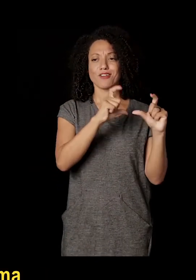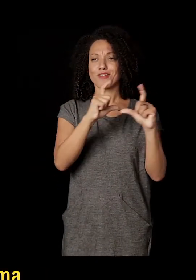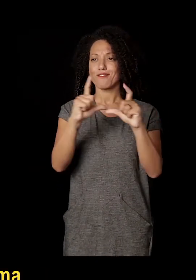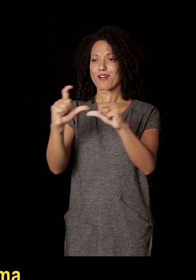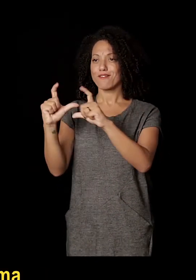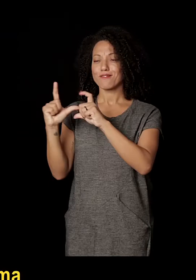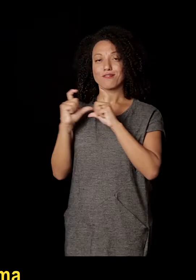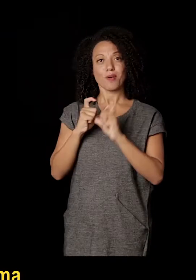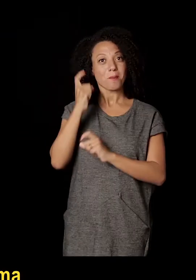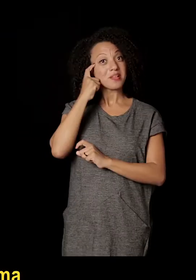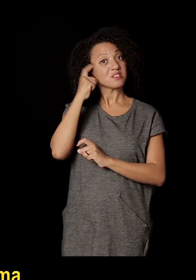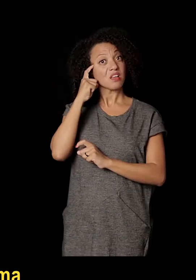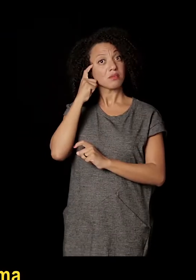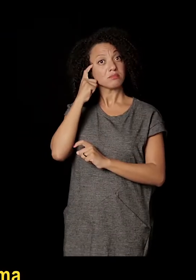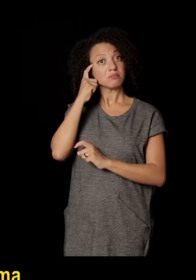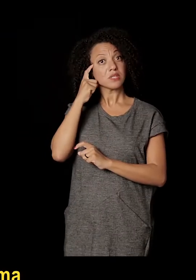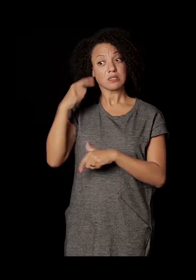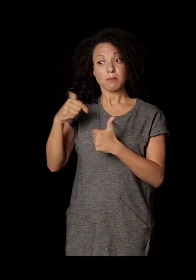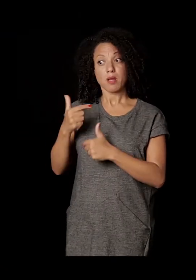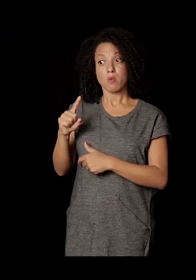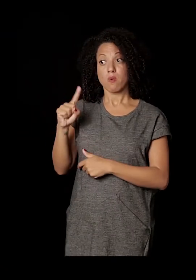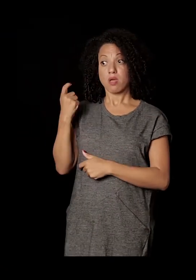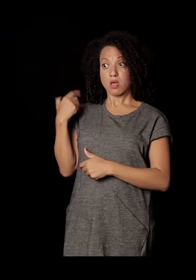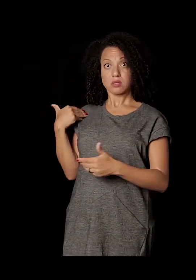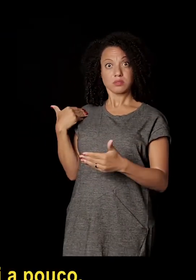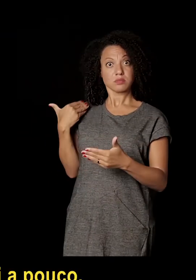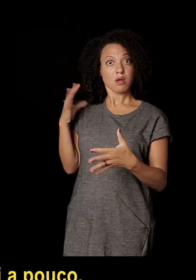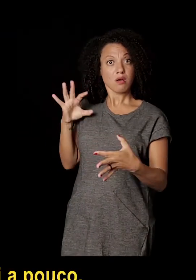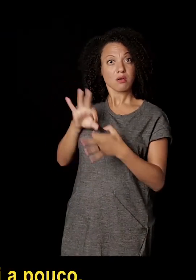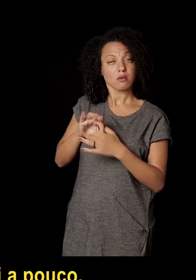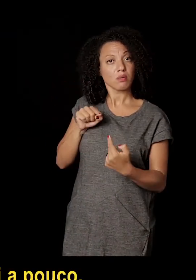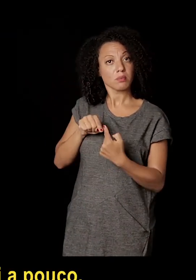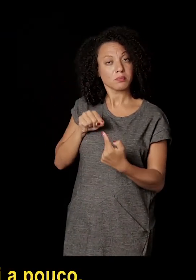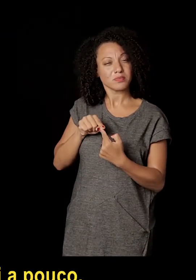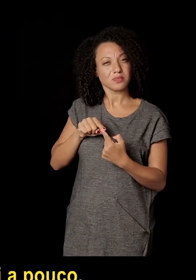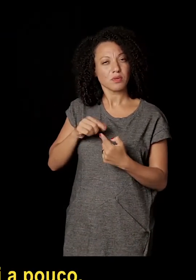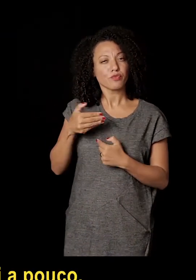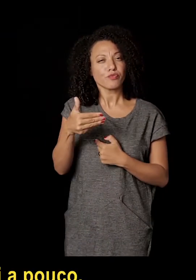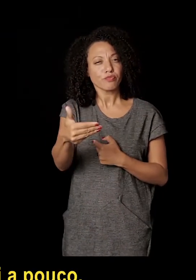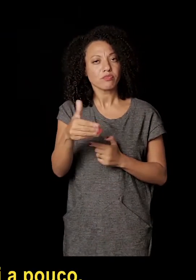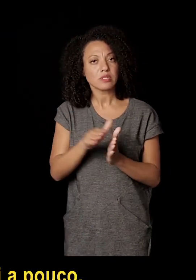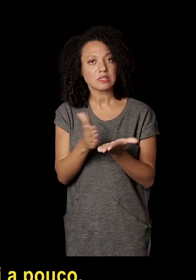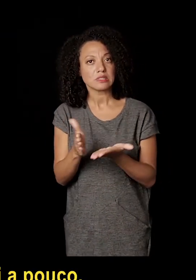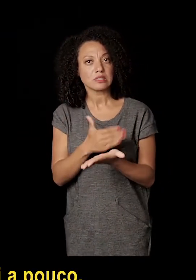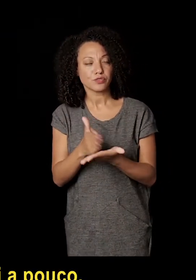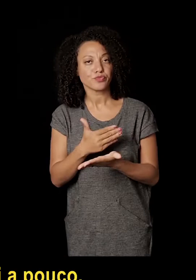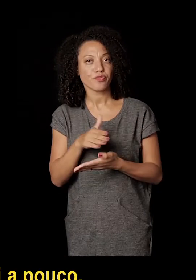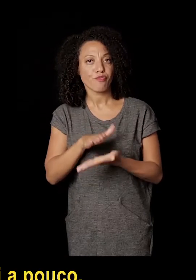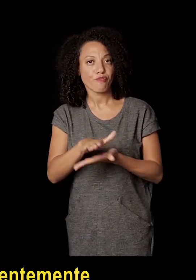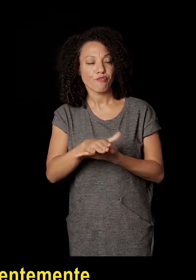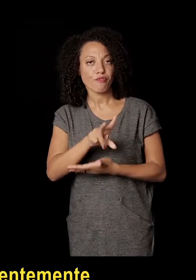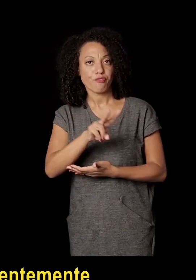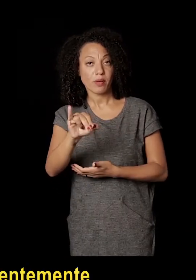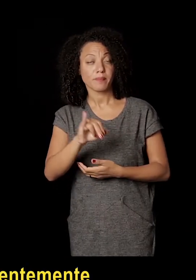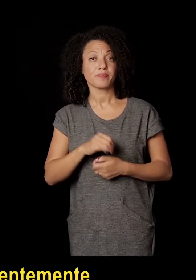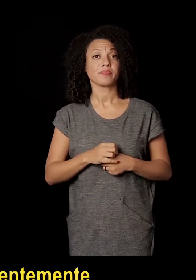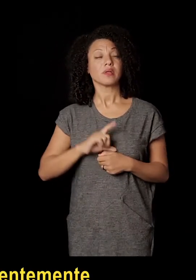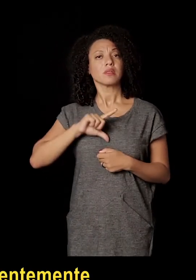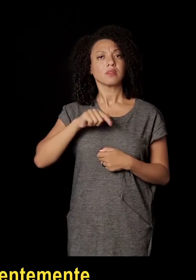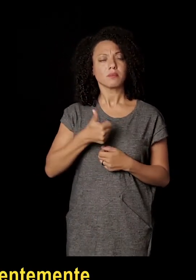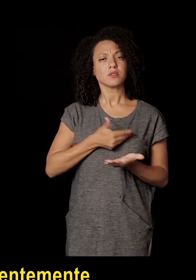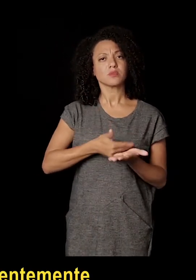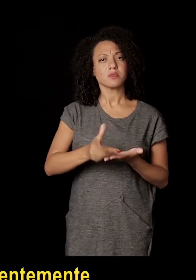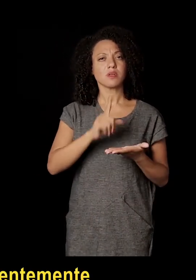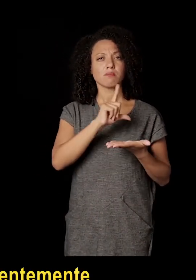a mesma continuidade do trabalho anterior. Estou lançando esse livro daqui a pouco. Depois comecei a